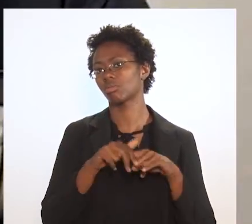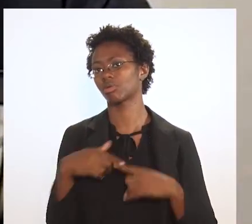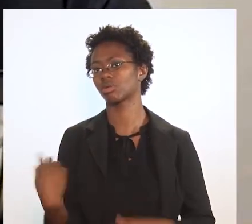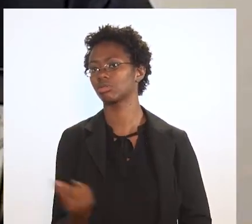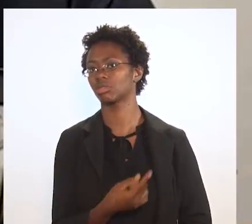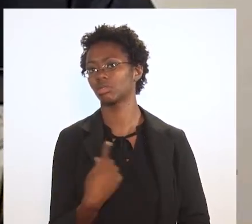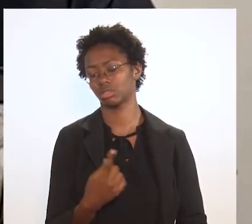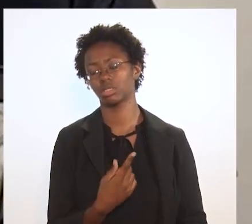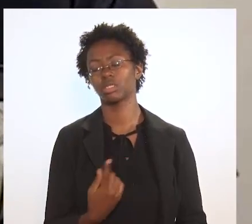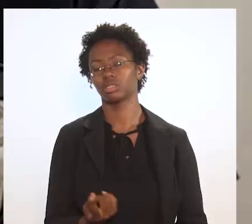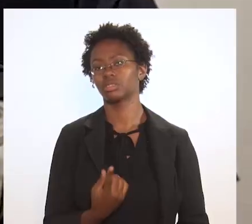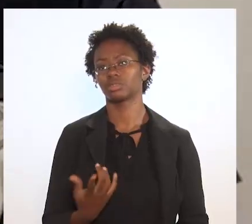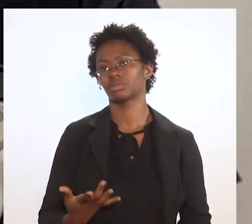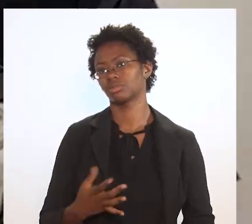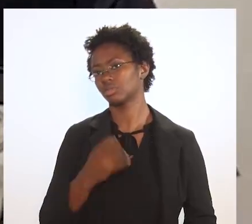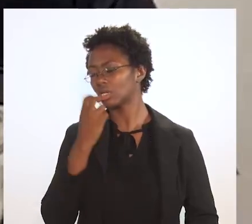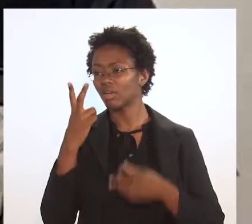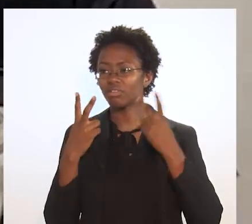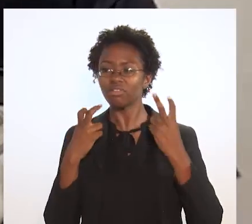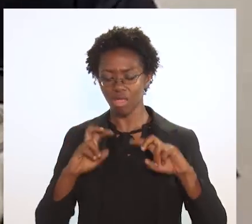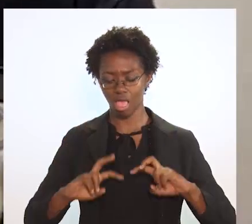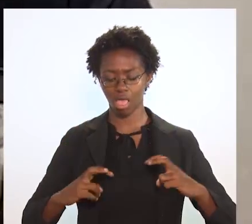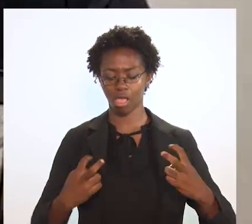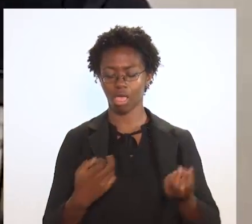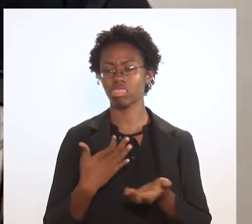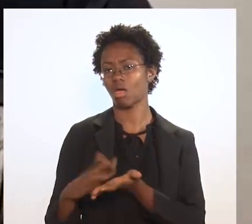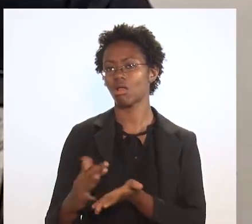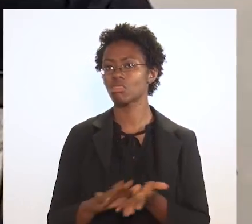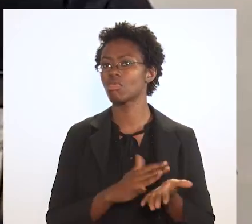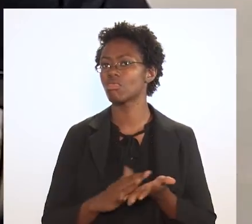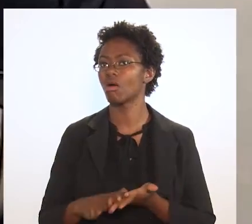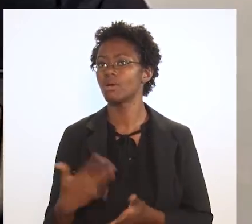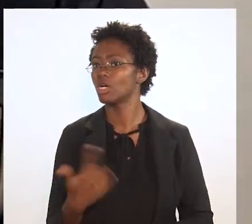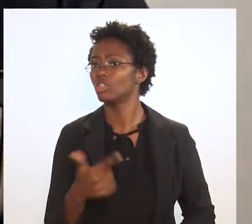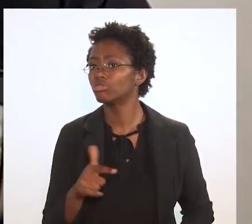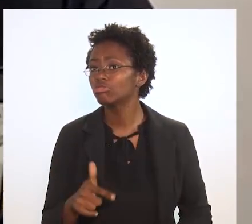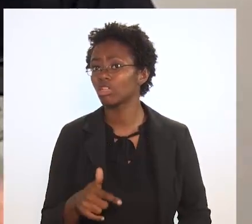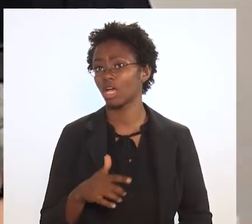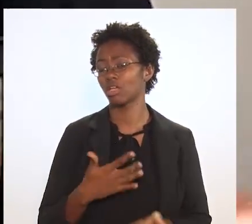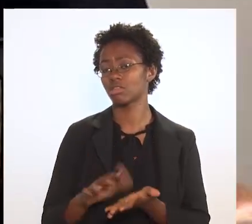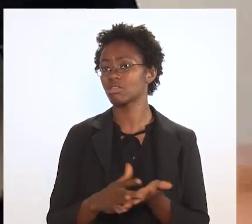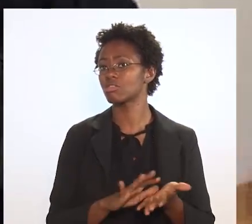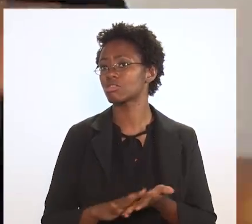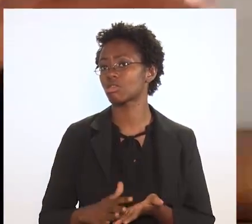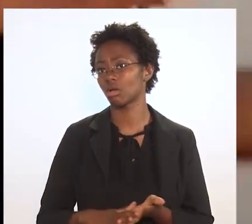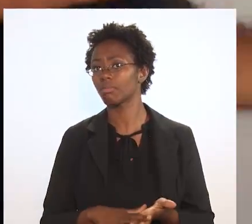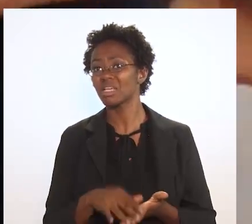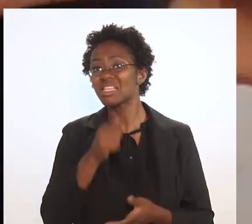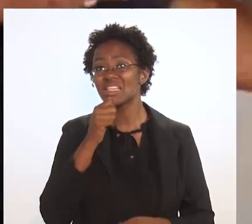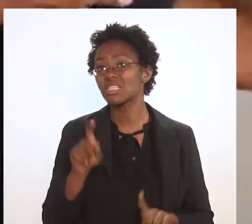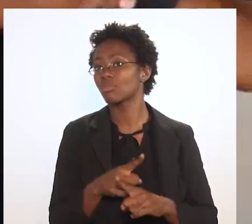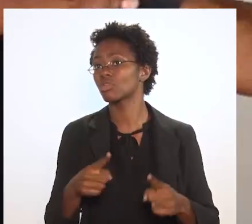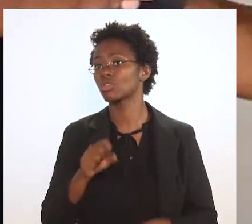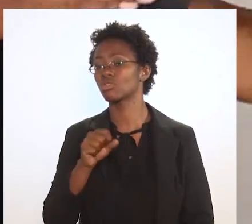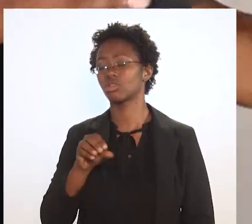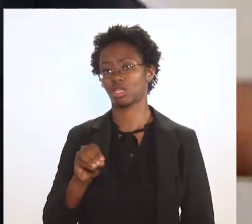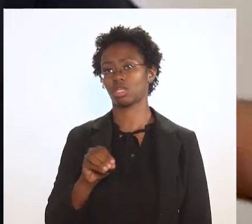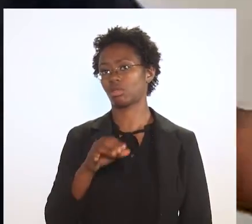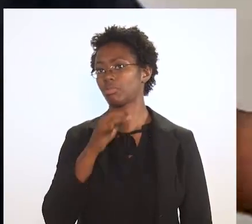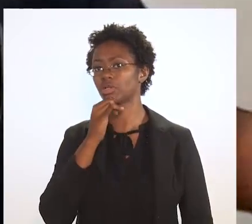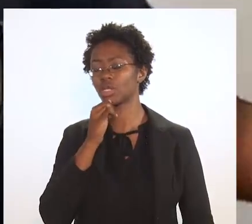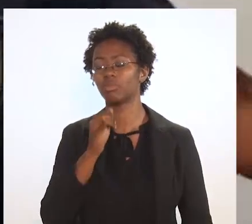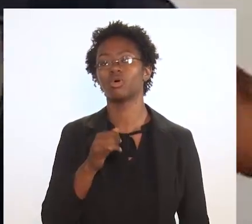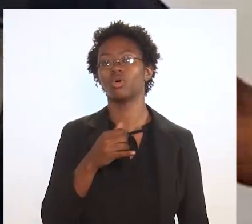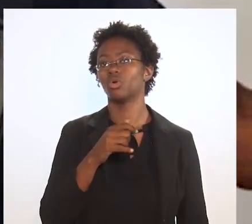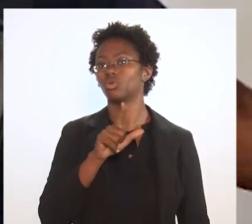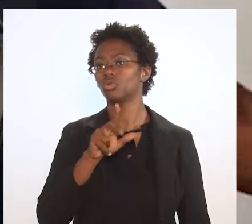triste. Porque nossos sucessos estão aí, todas as rodas de samba. Não tem roda de samba sem cantar a década de 80,